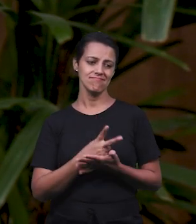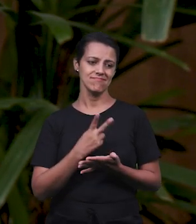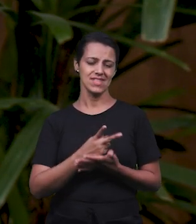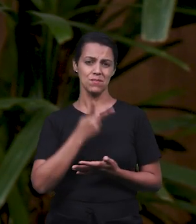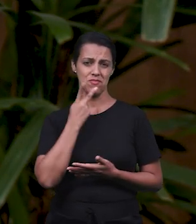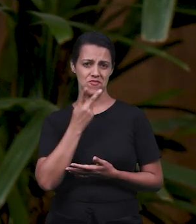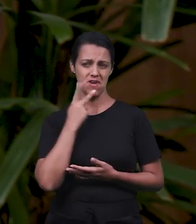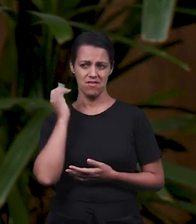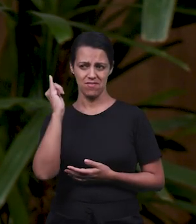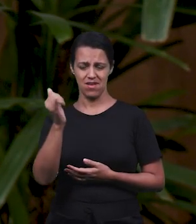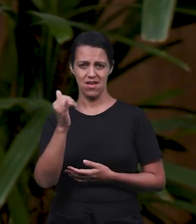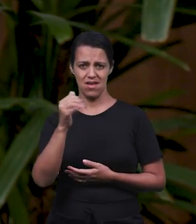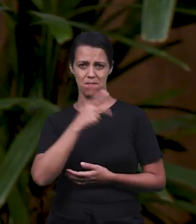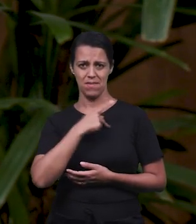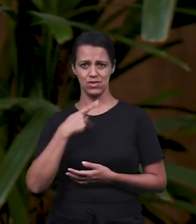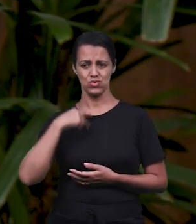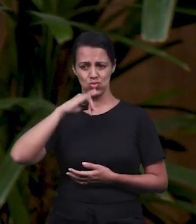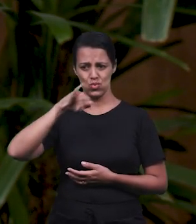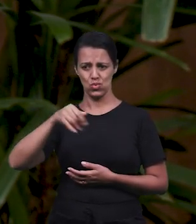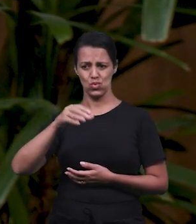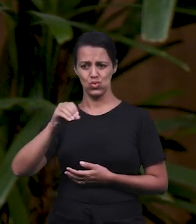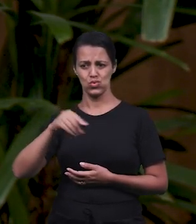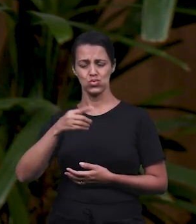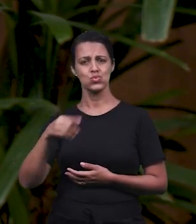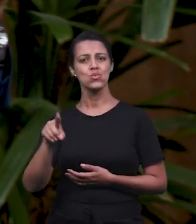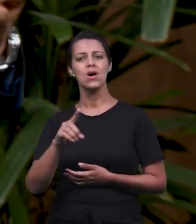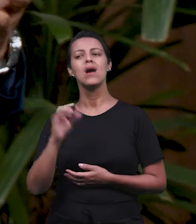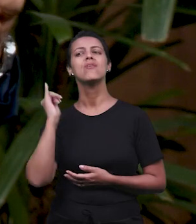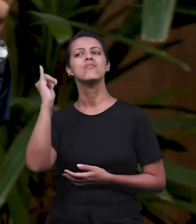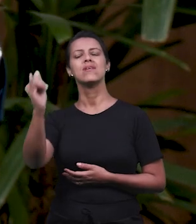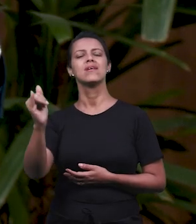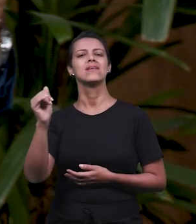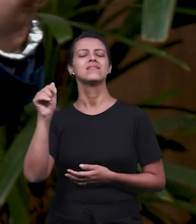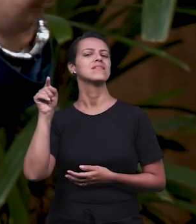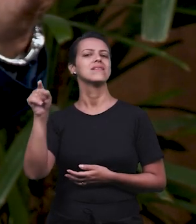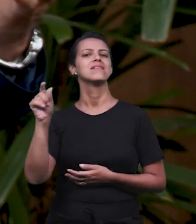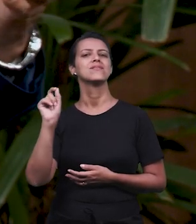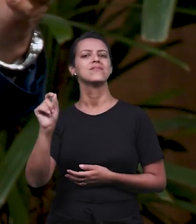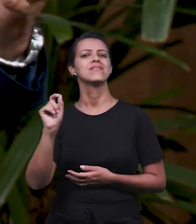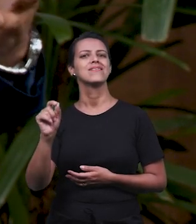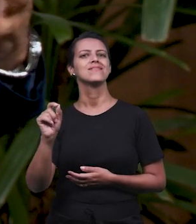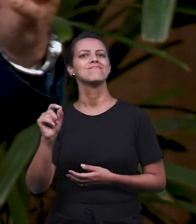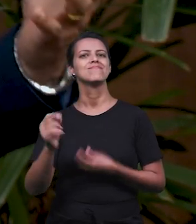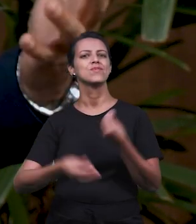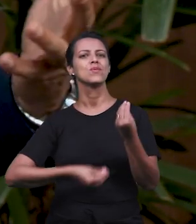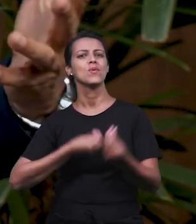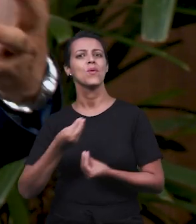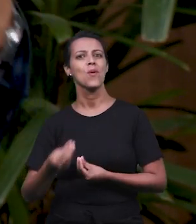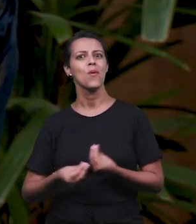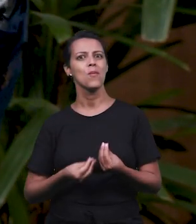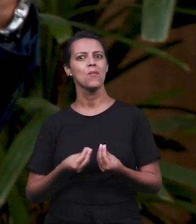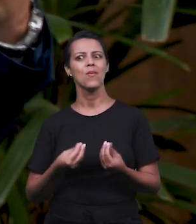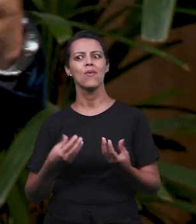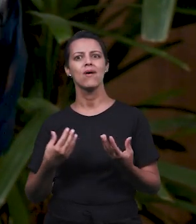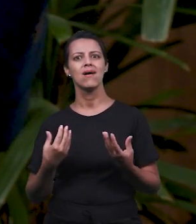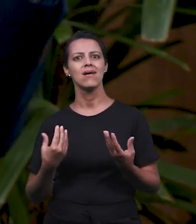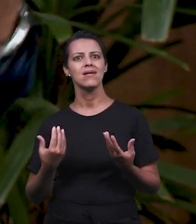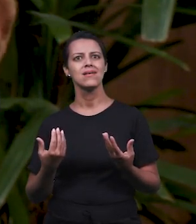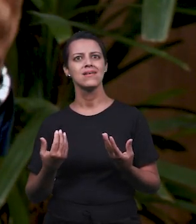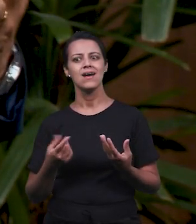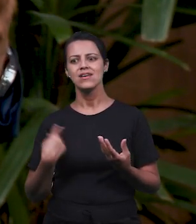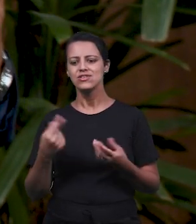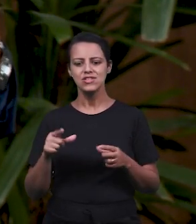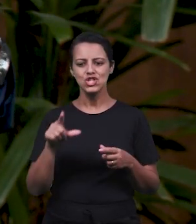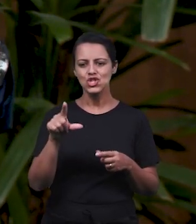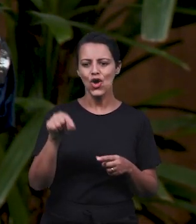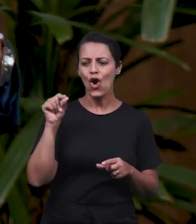João Cidade, que é o presidente da missão, da dificuldade que temos no sentido de fazer a